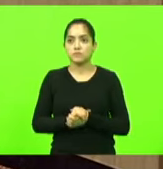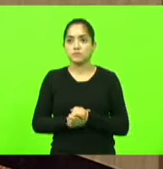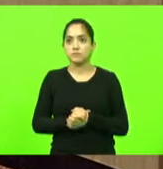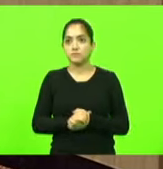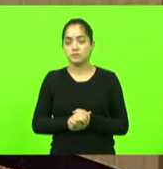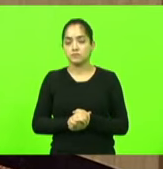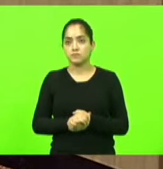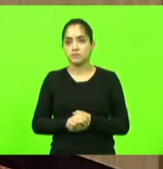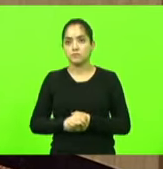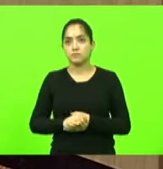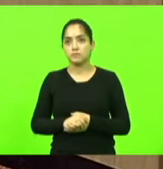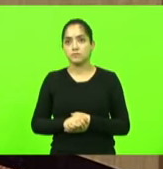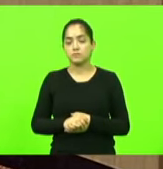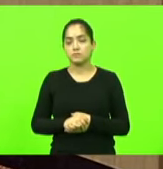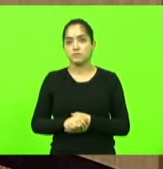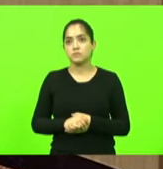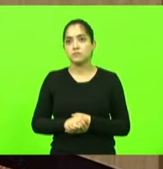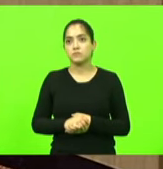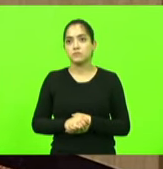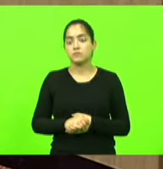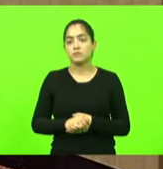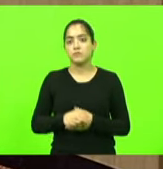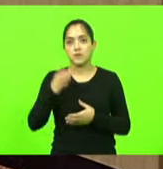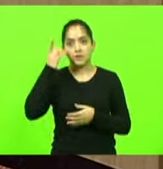Com a palavra o deputado Bruno Souza.